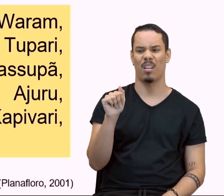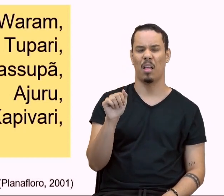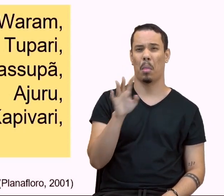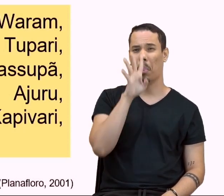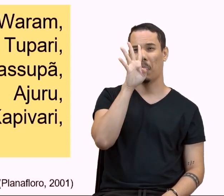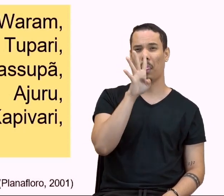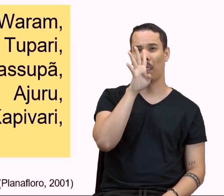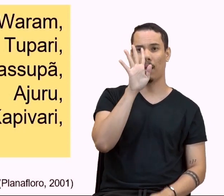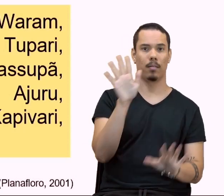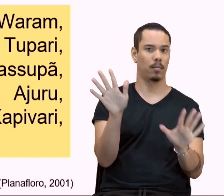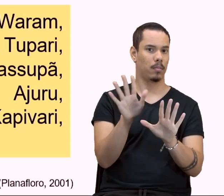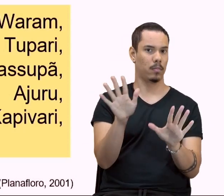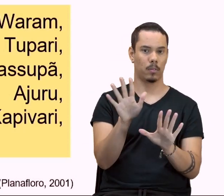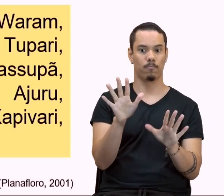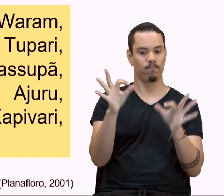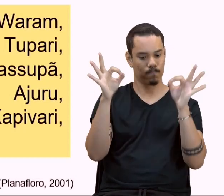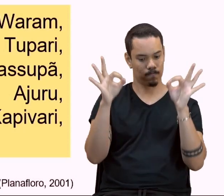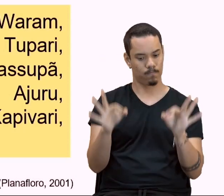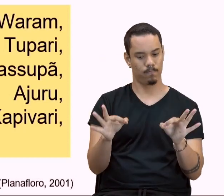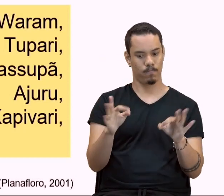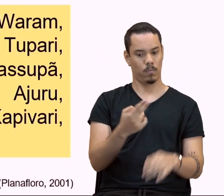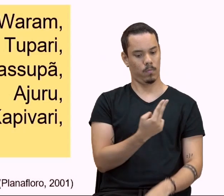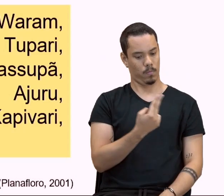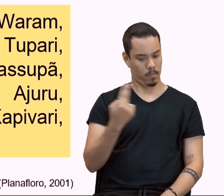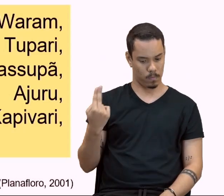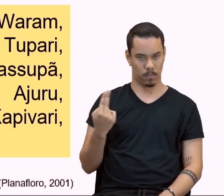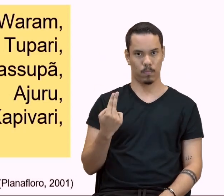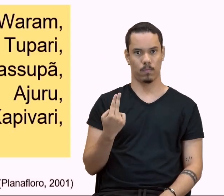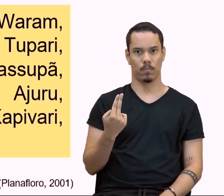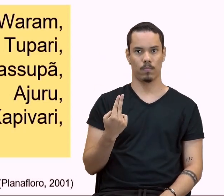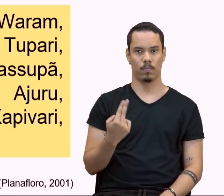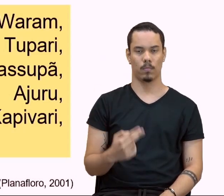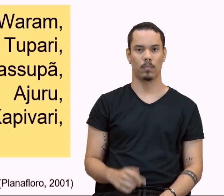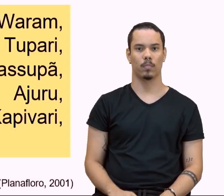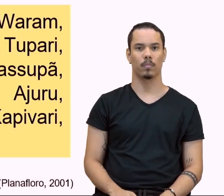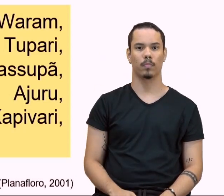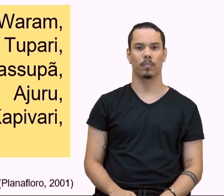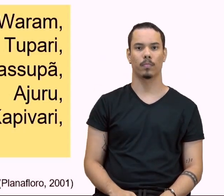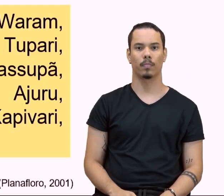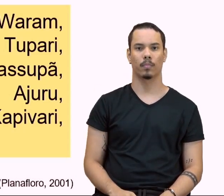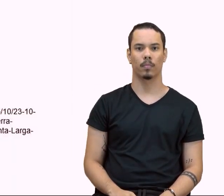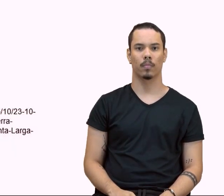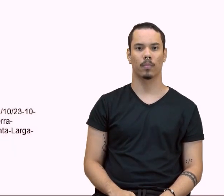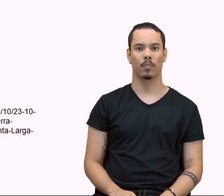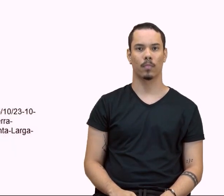professor Jorge? Ele quer ser chamado pelo nome dele. Com certeza. Beleza, vamos lá. Continuando.